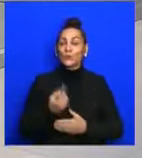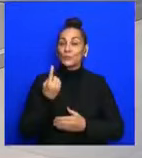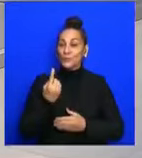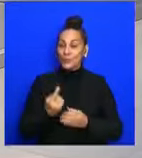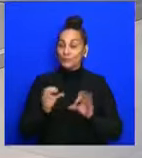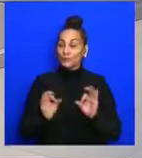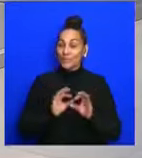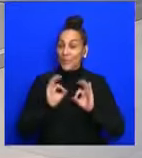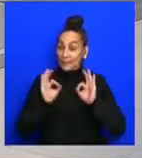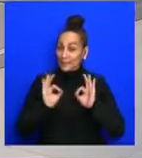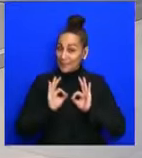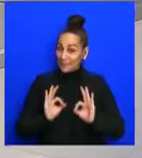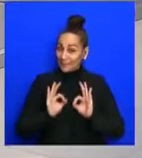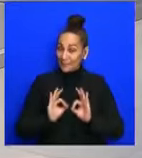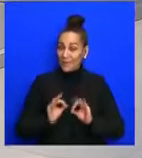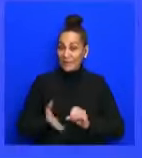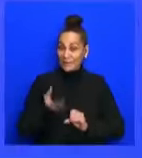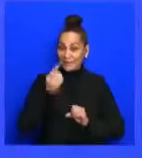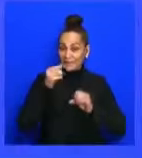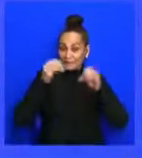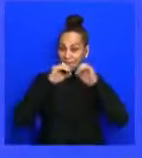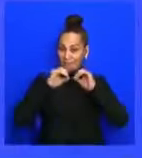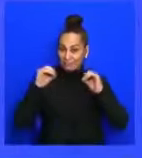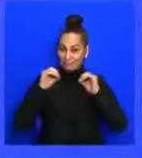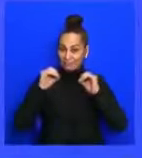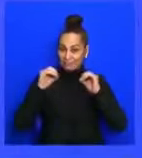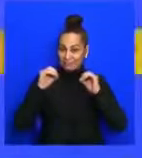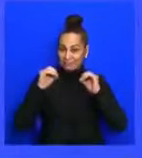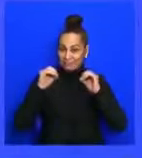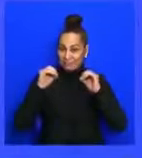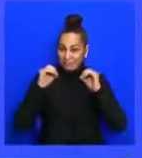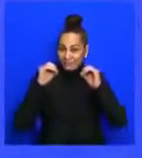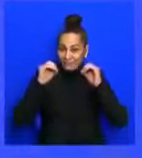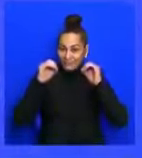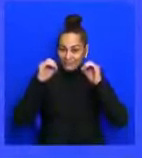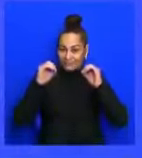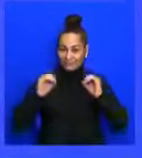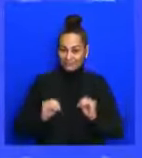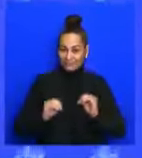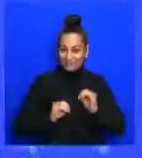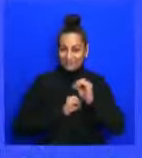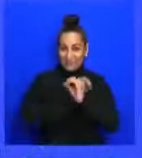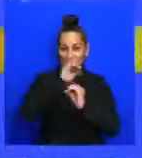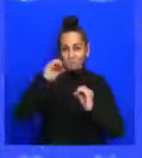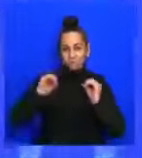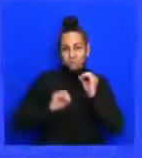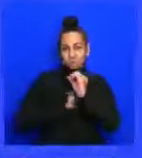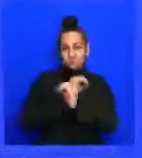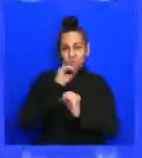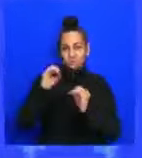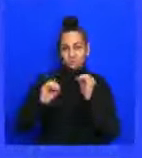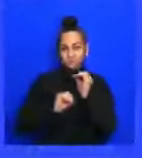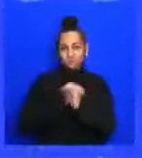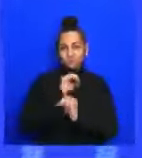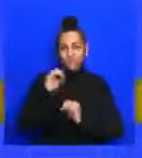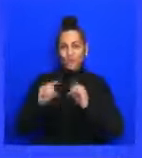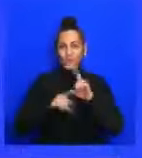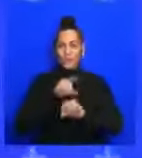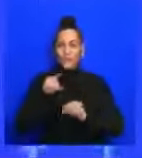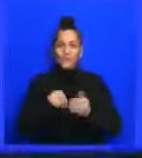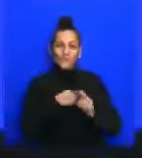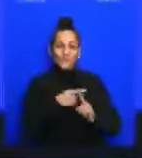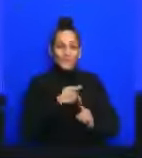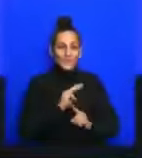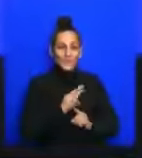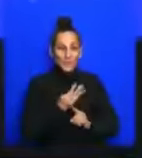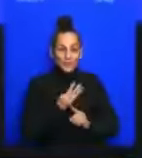número 1 preparado, bolas posicionadas. Valendo! Está começando o sorteio